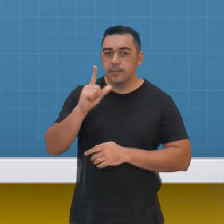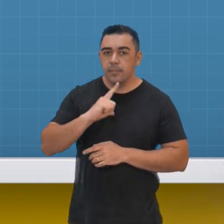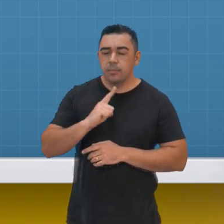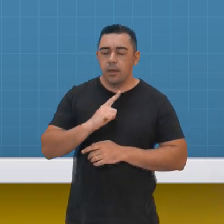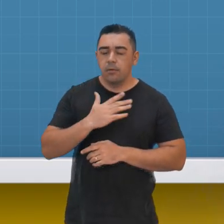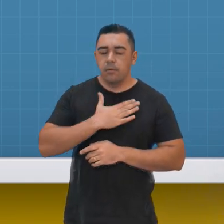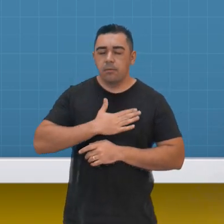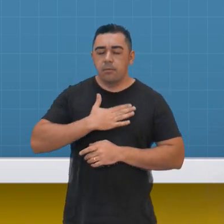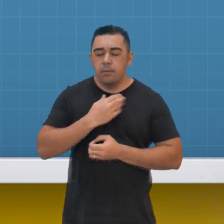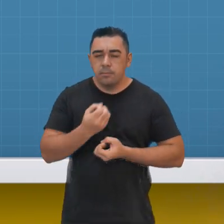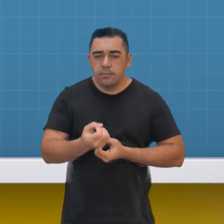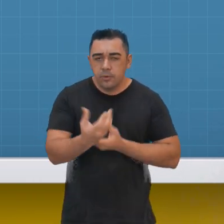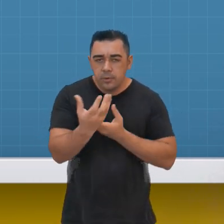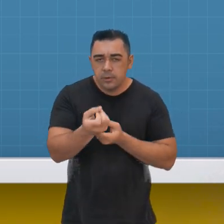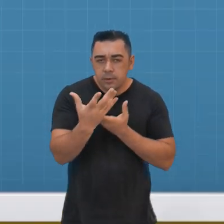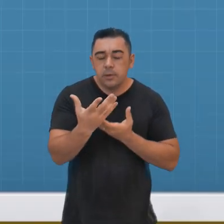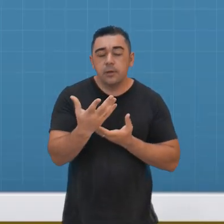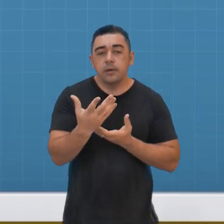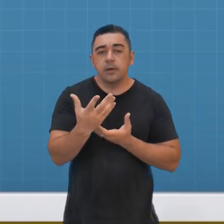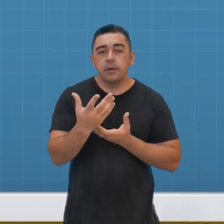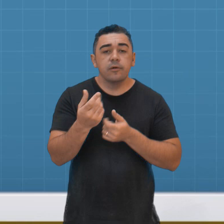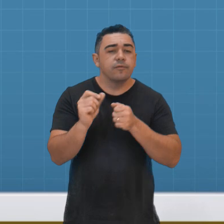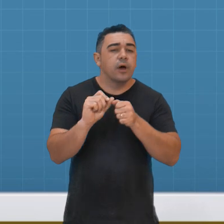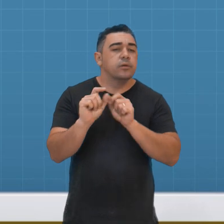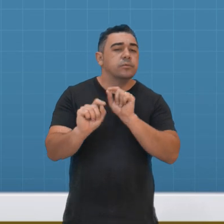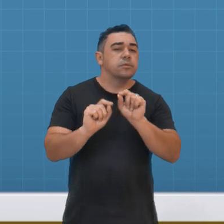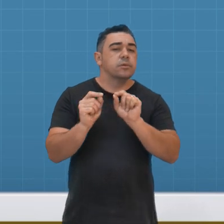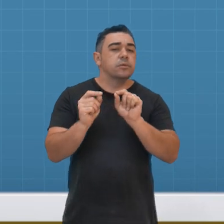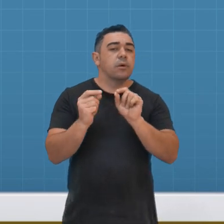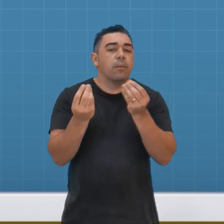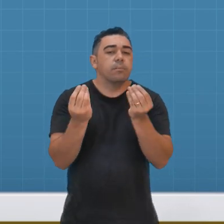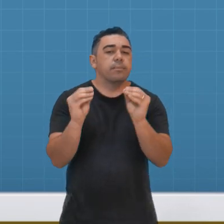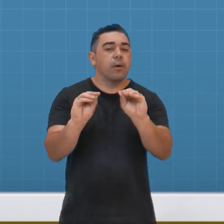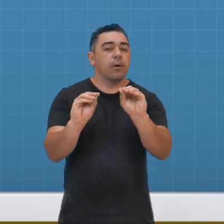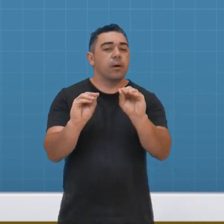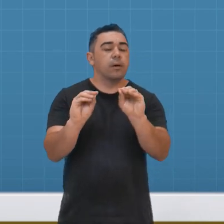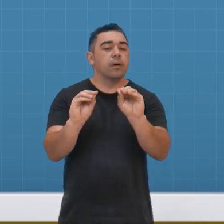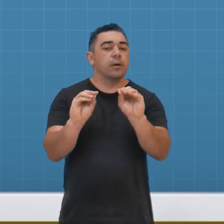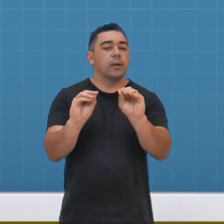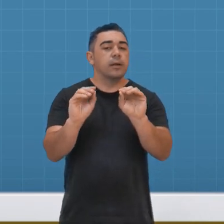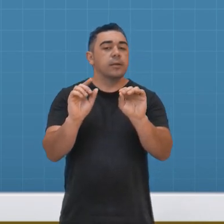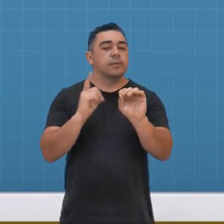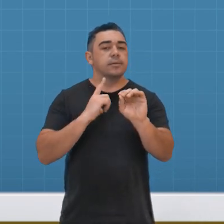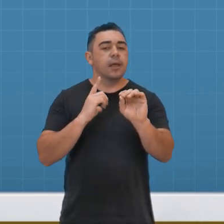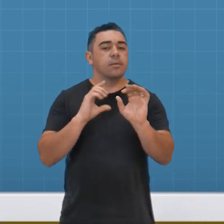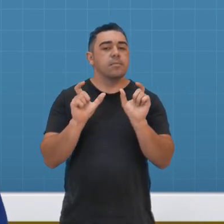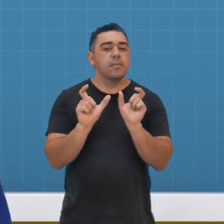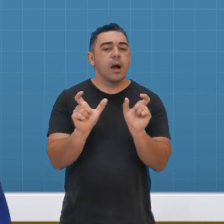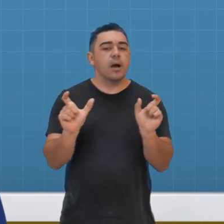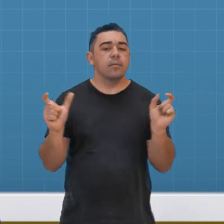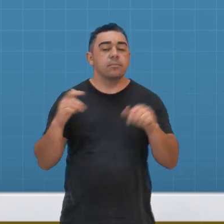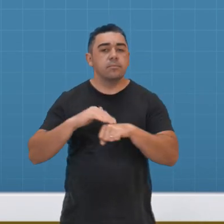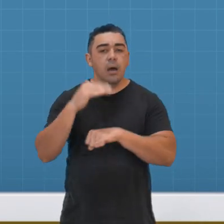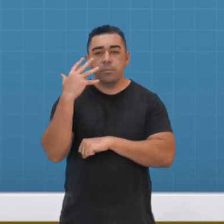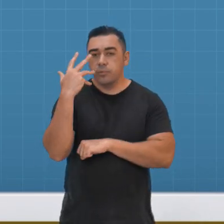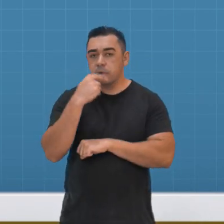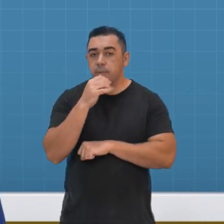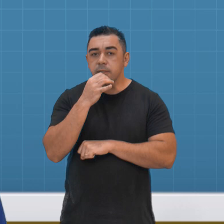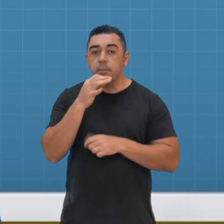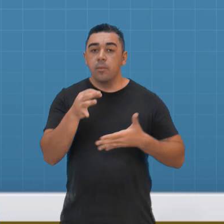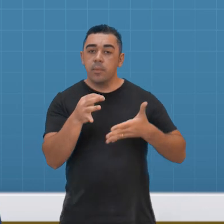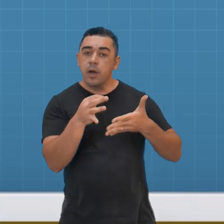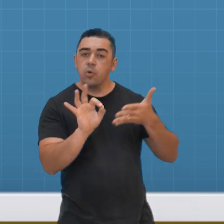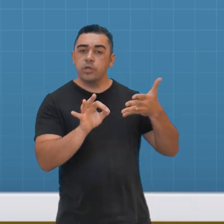mais poéticas, né? Elas colocam um palavreado mais enfeitado para